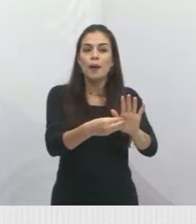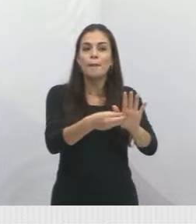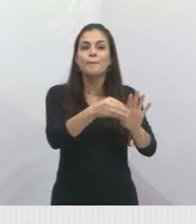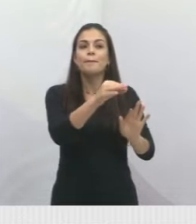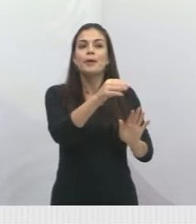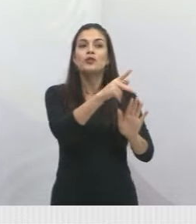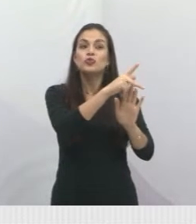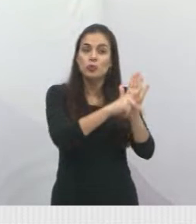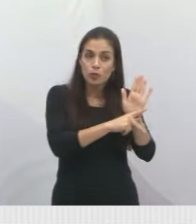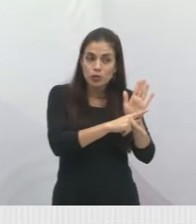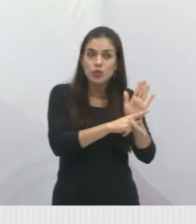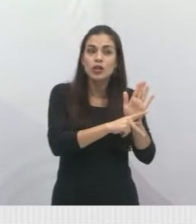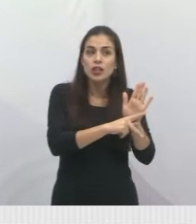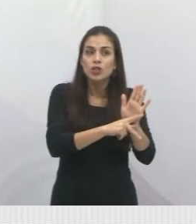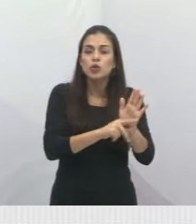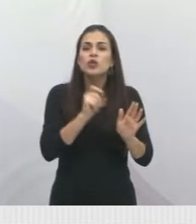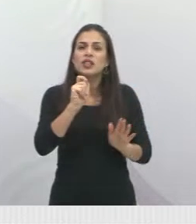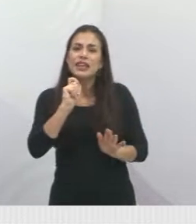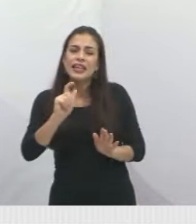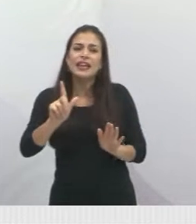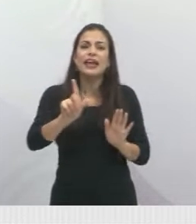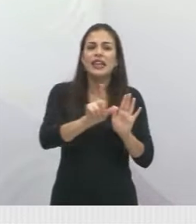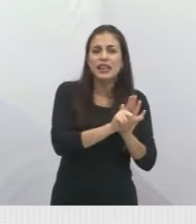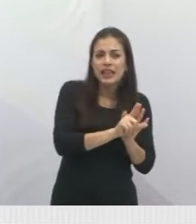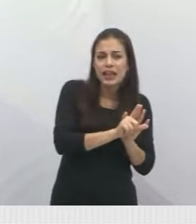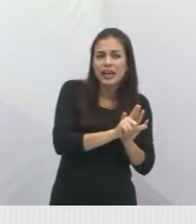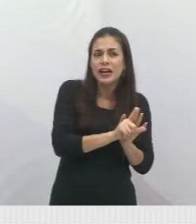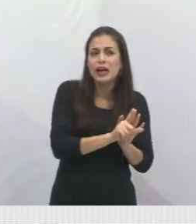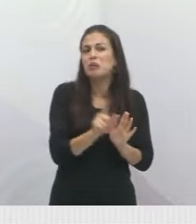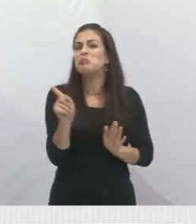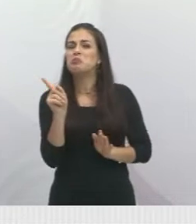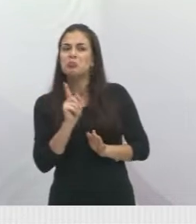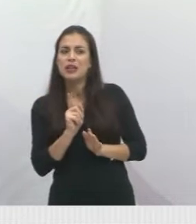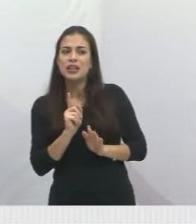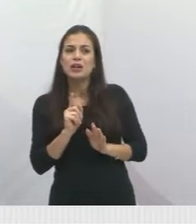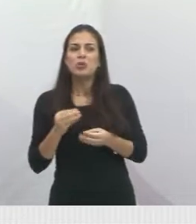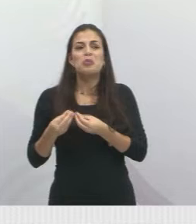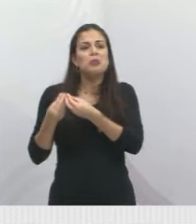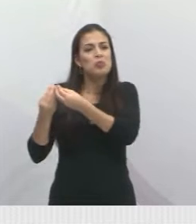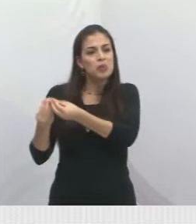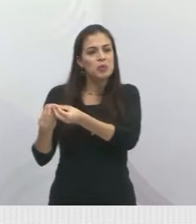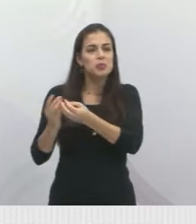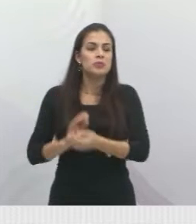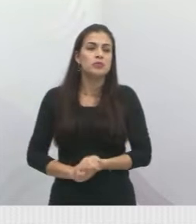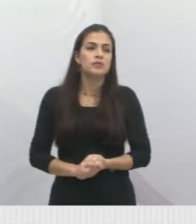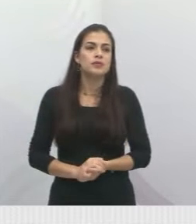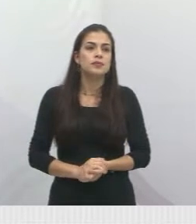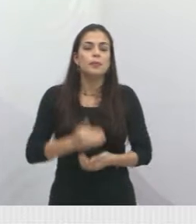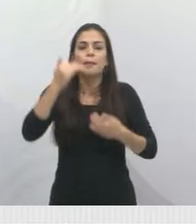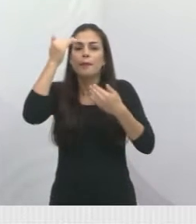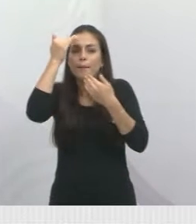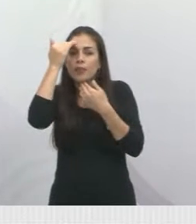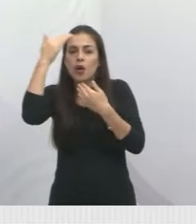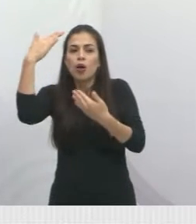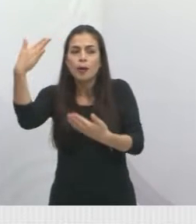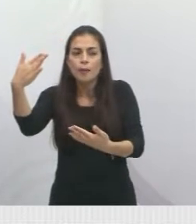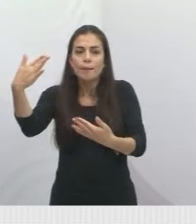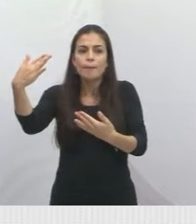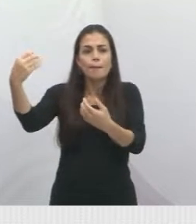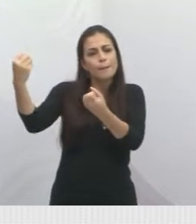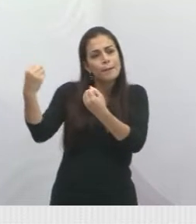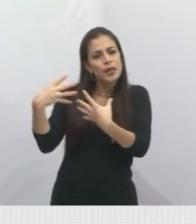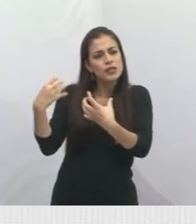e de que maneira eles são legais e de que maneira eles não podem caminhar. Muito obrigada por todo o seu